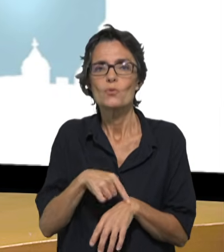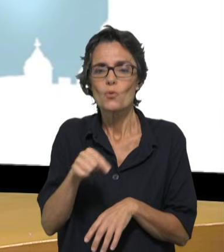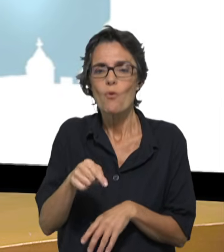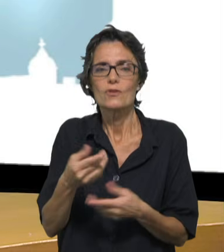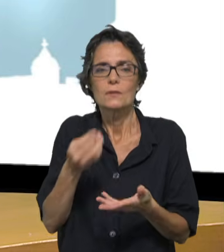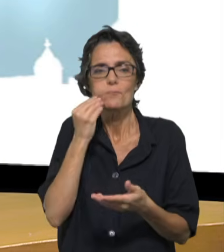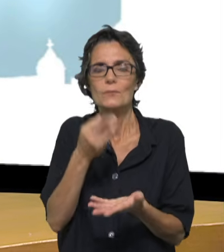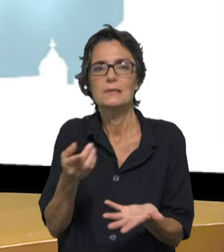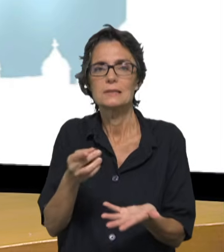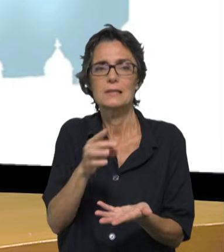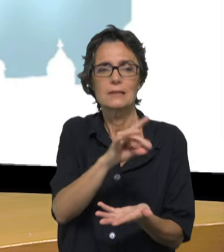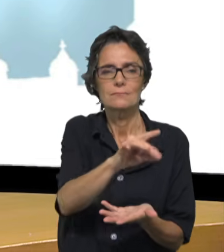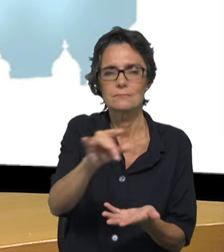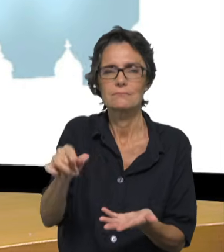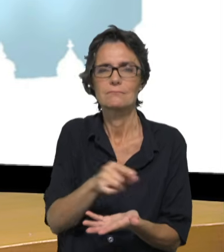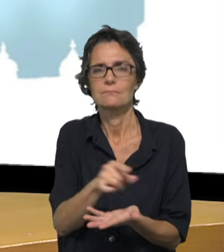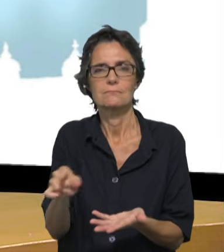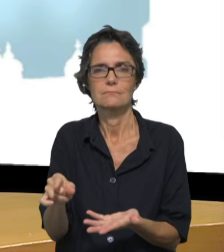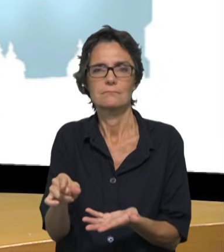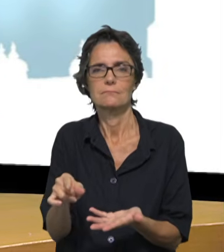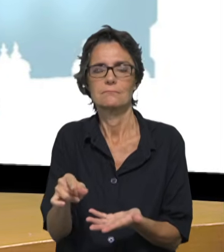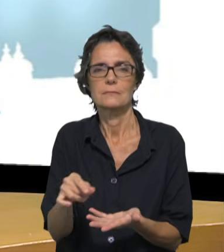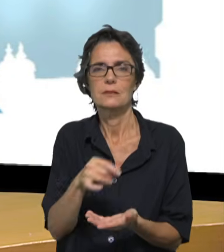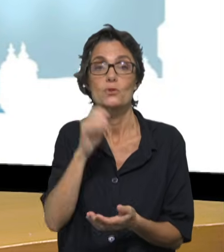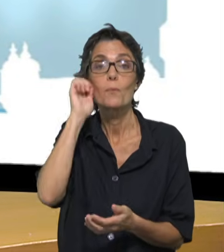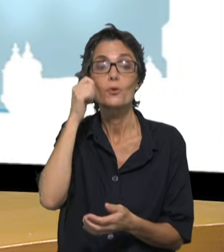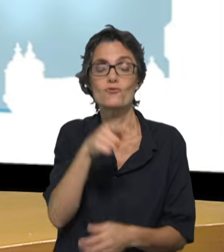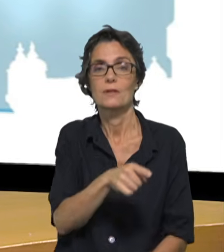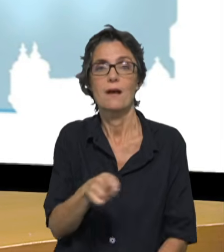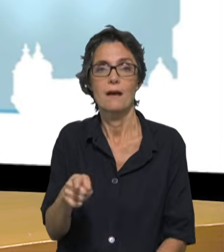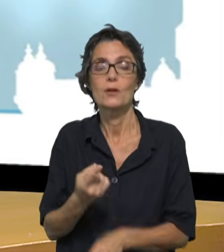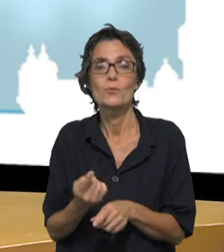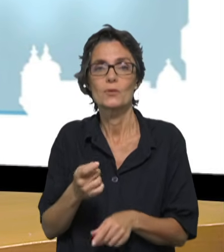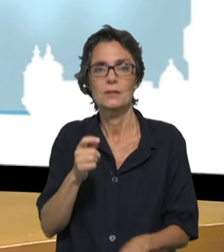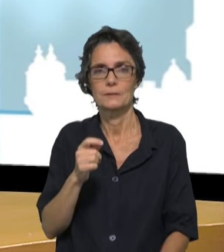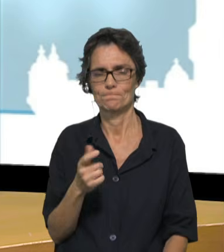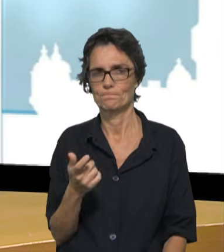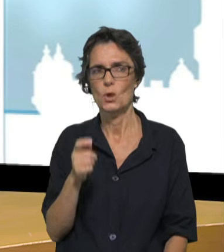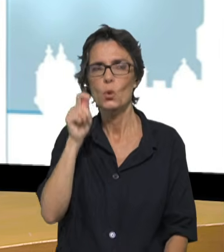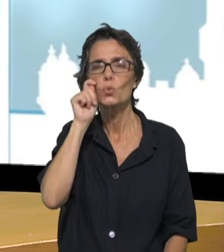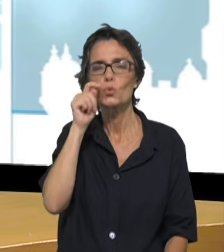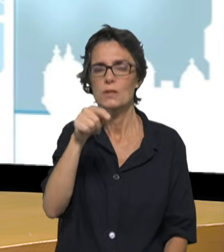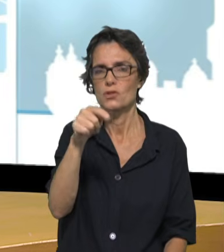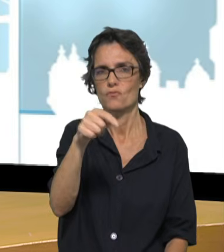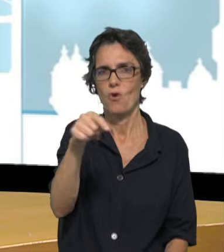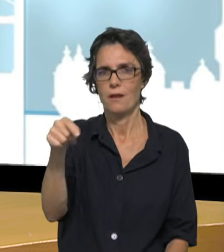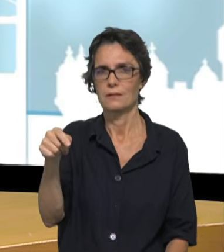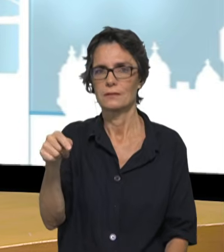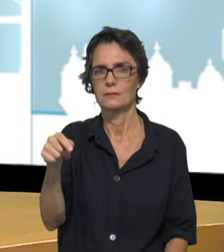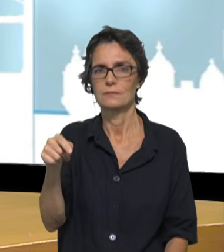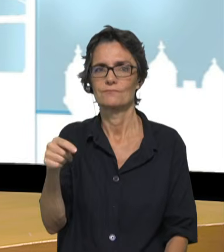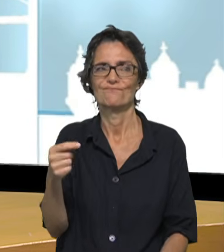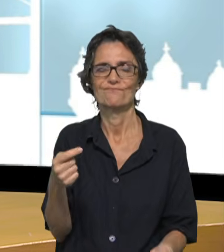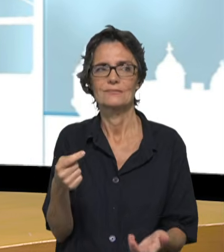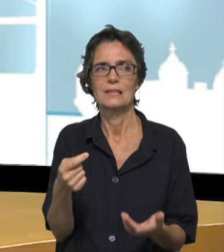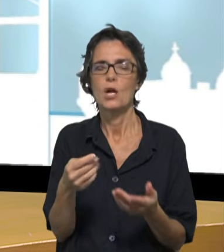localidades sofrem com isso. Porquê? Porque o turismo que vão para esses sítios é um turismo de baixo nível